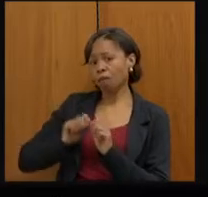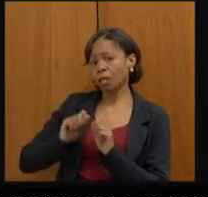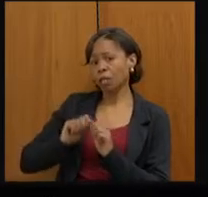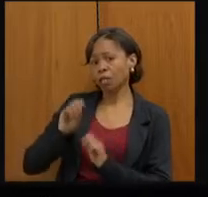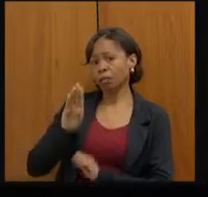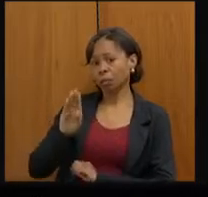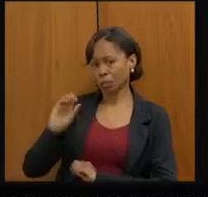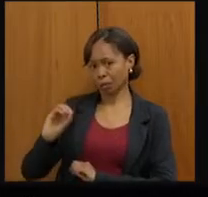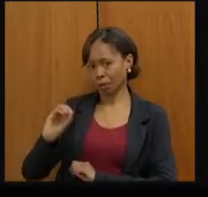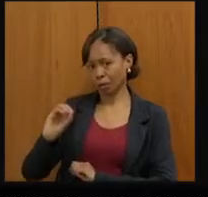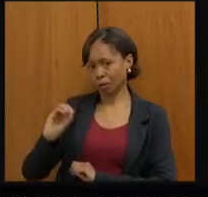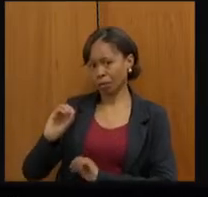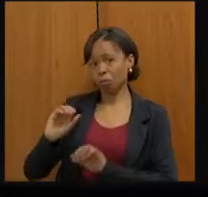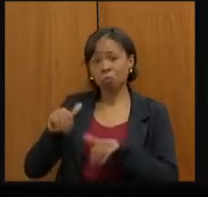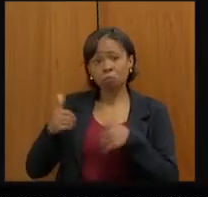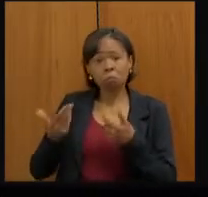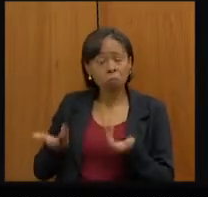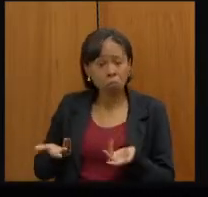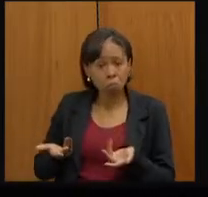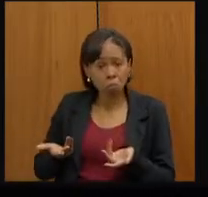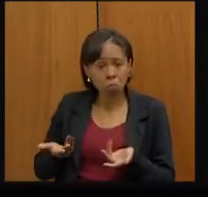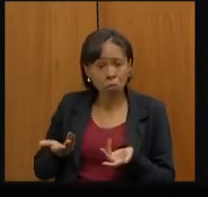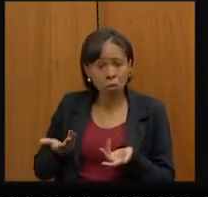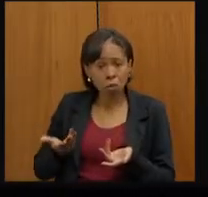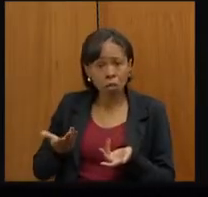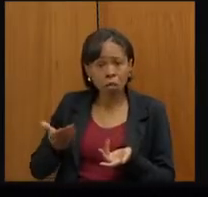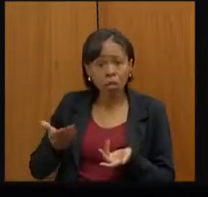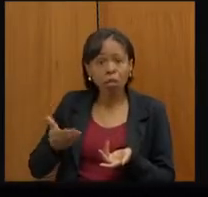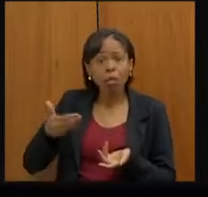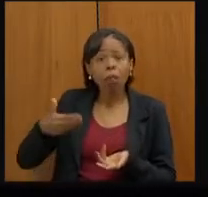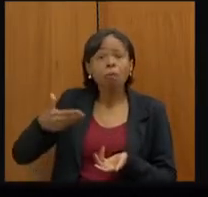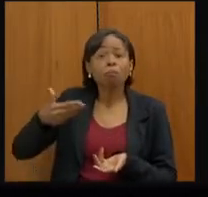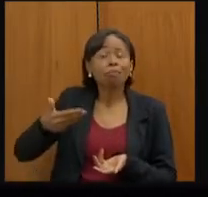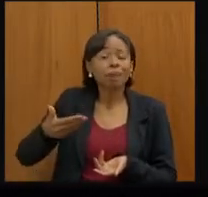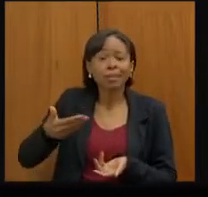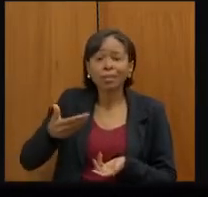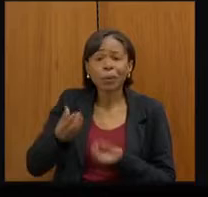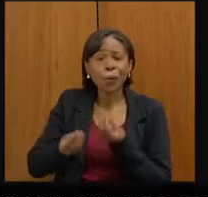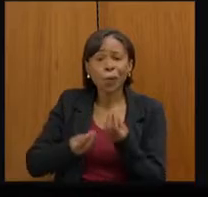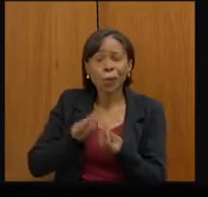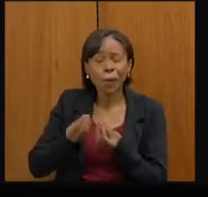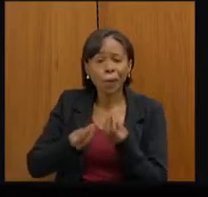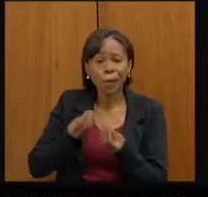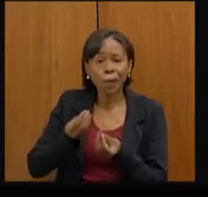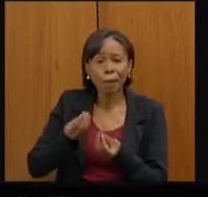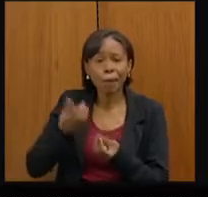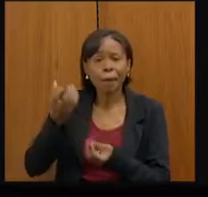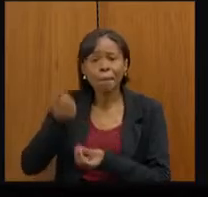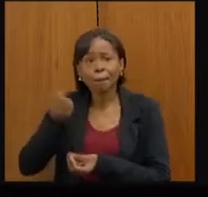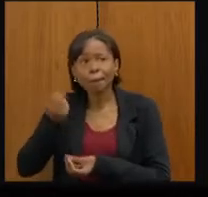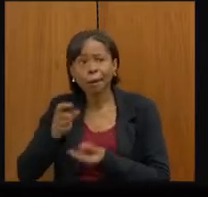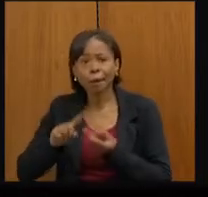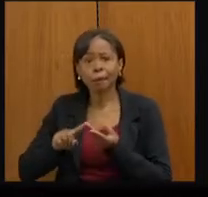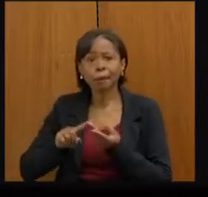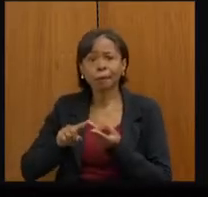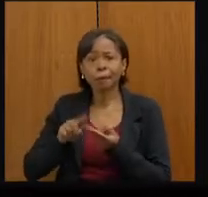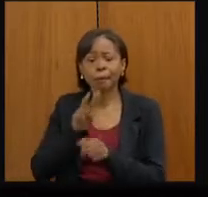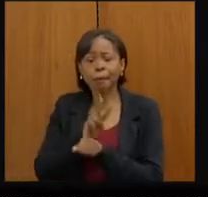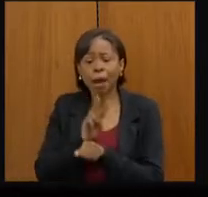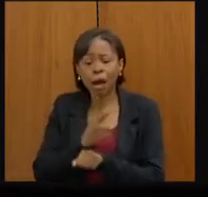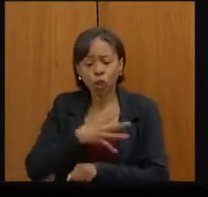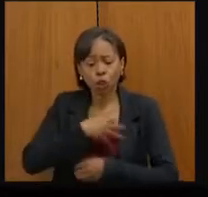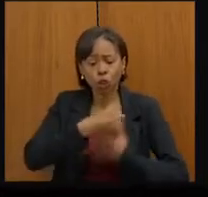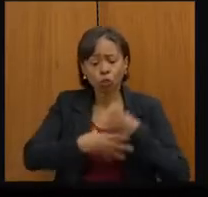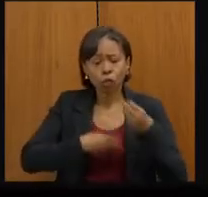sabia é como recorrer a a questão da pensão quanto questão da Guarda dos filhos e em